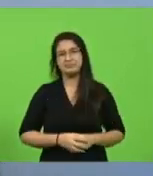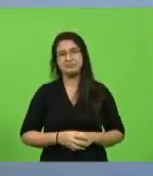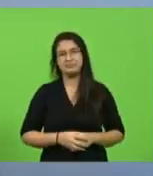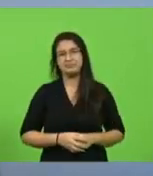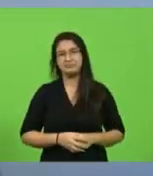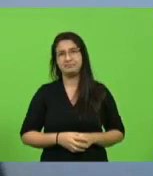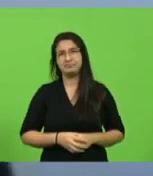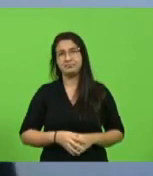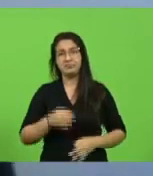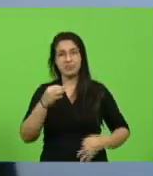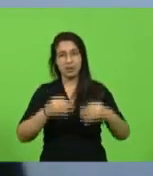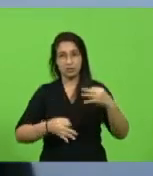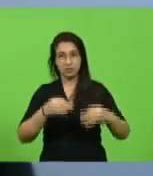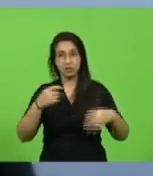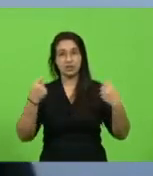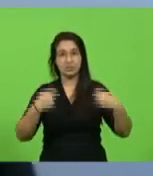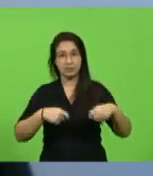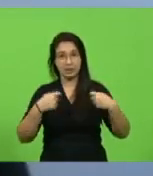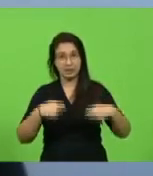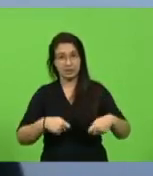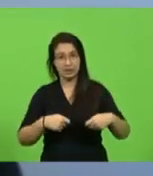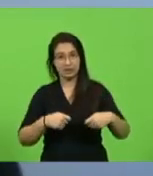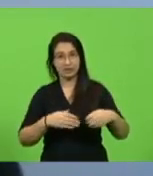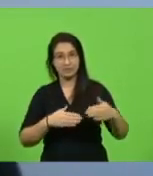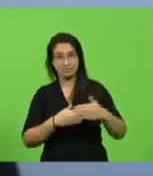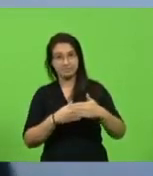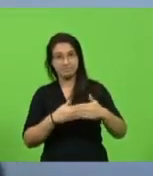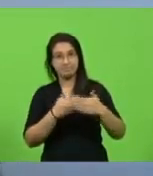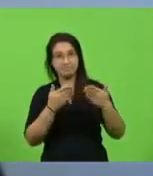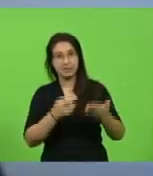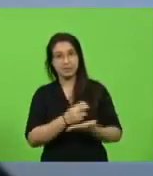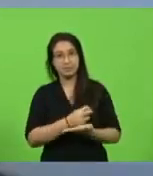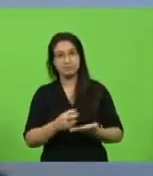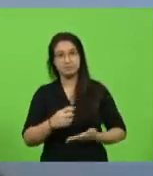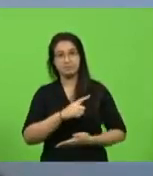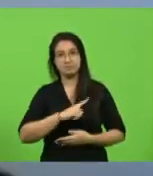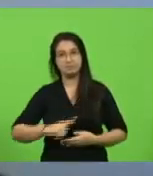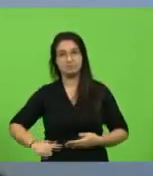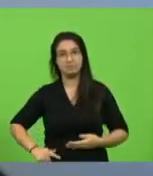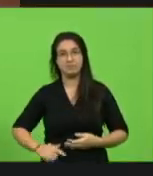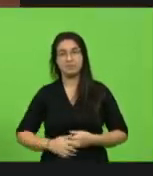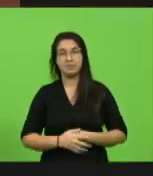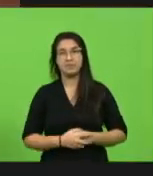justiça, senão o do impedimento do governador. Muito obrigado.